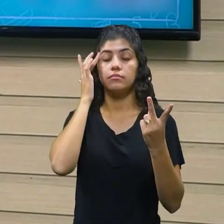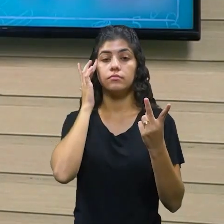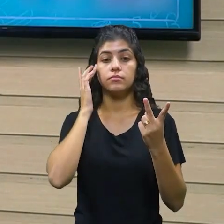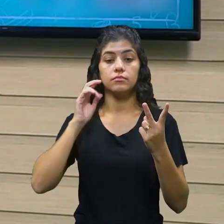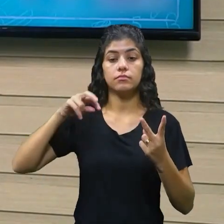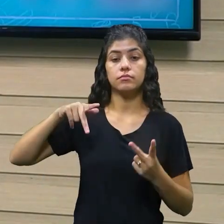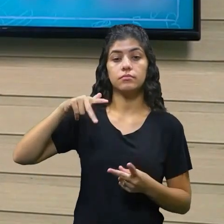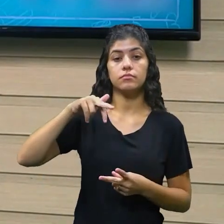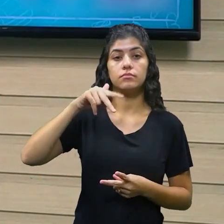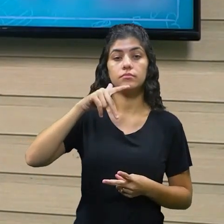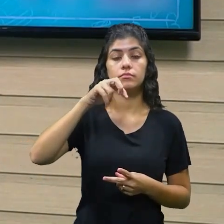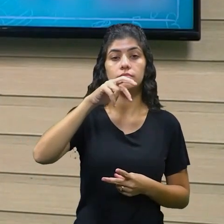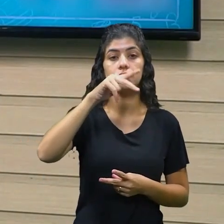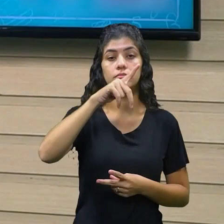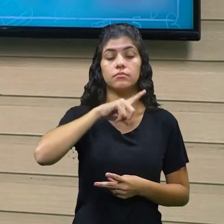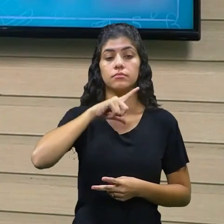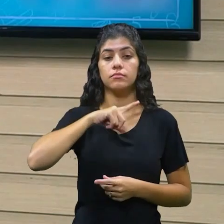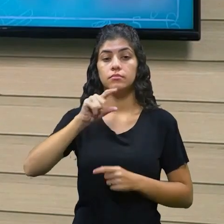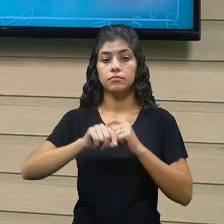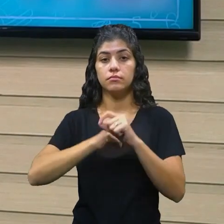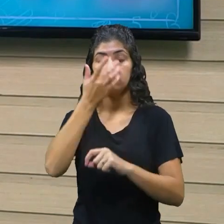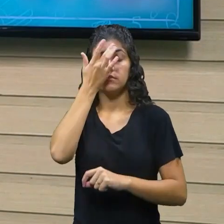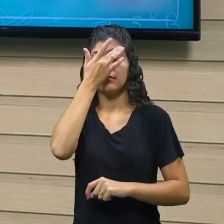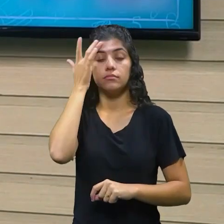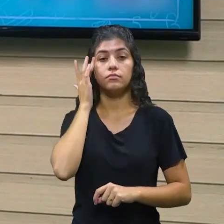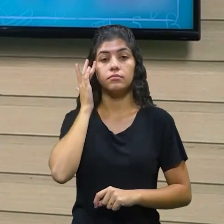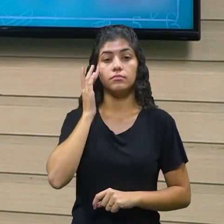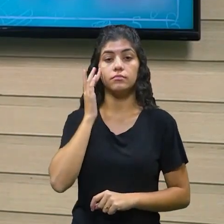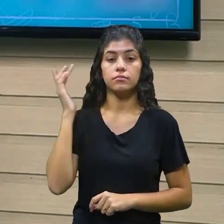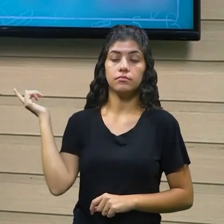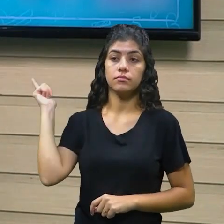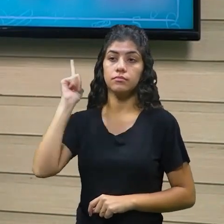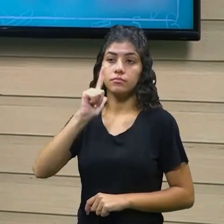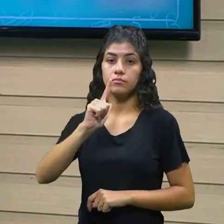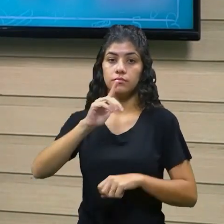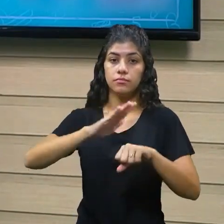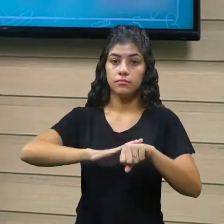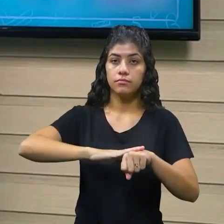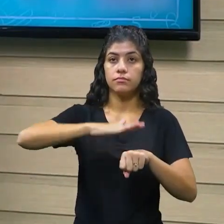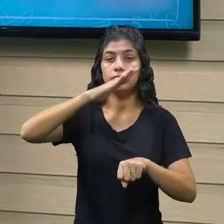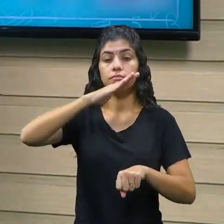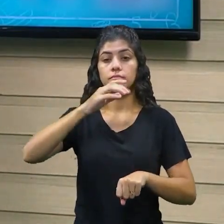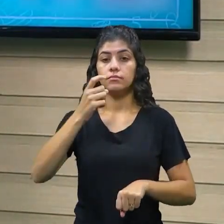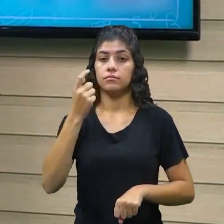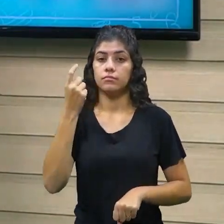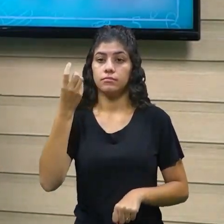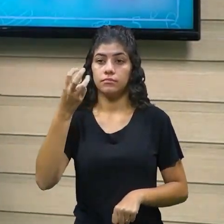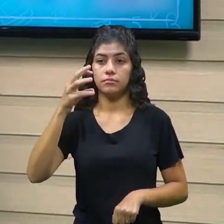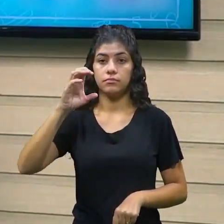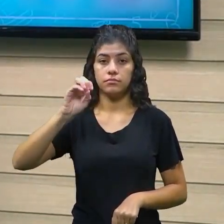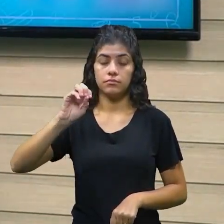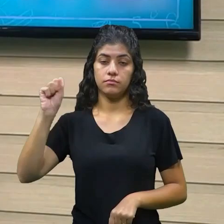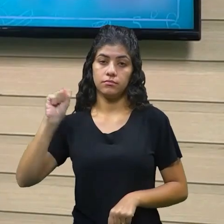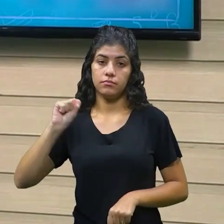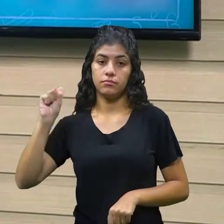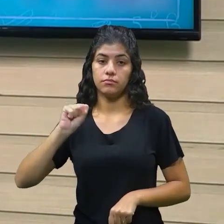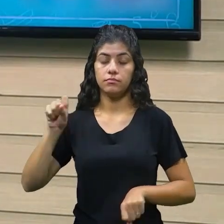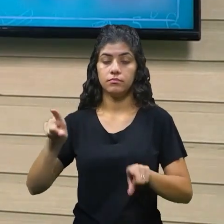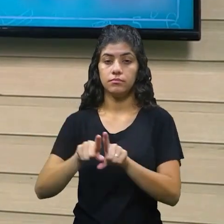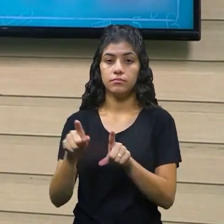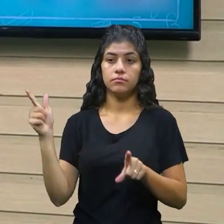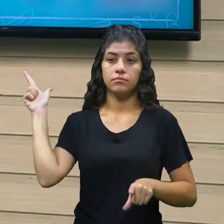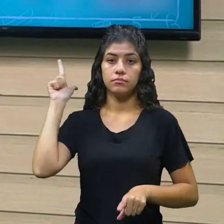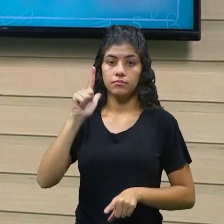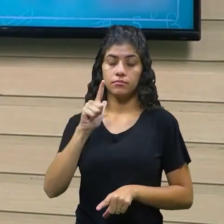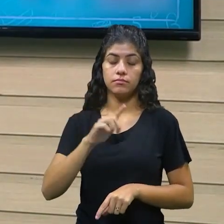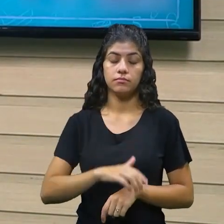mesma escada. Tem uma pessoa que consegue subir essa escada em menos de 30 segundos, ela tem um vigor físico maior e consegue